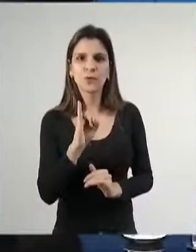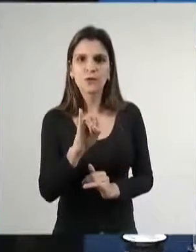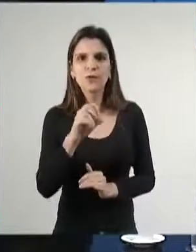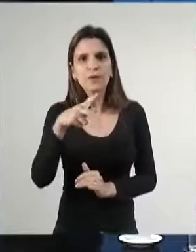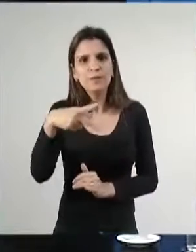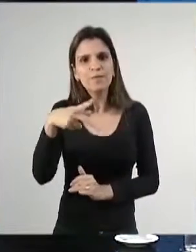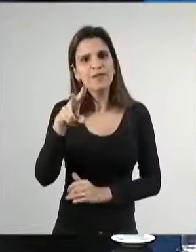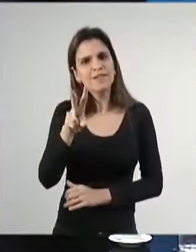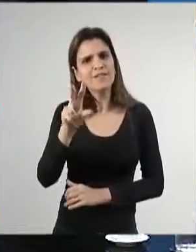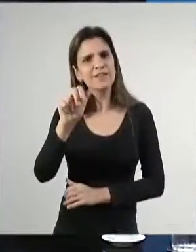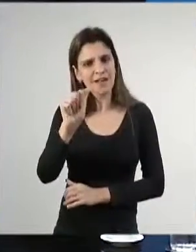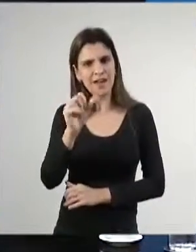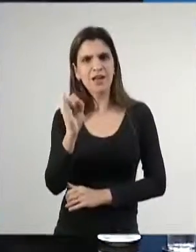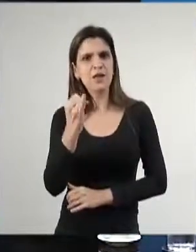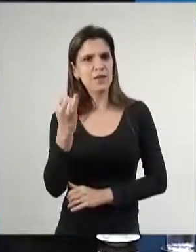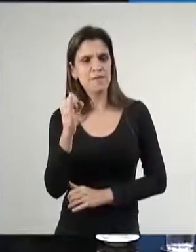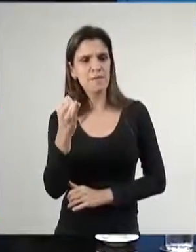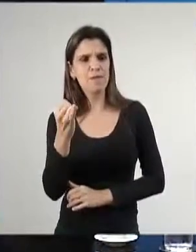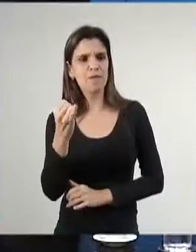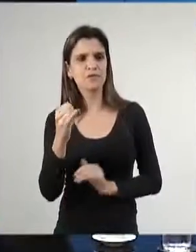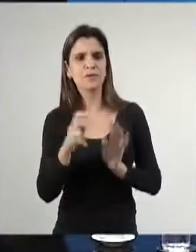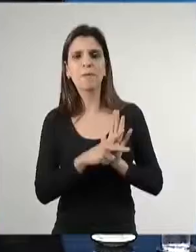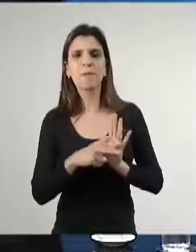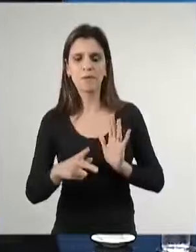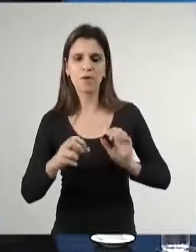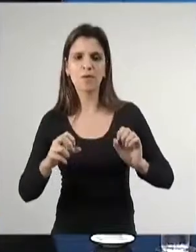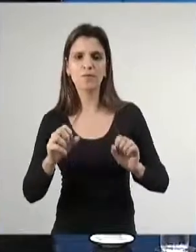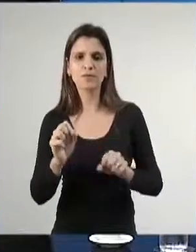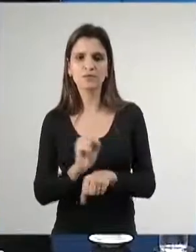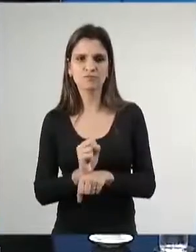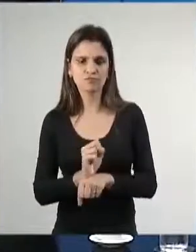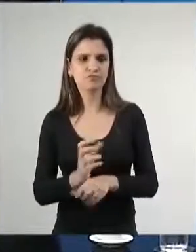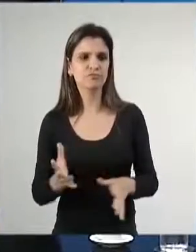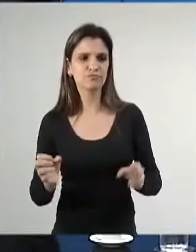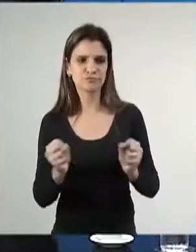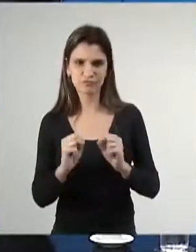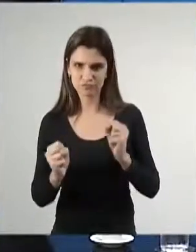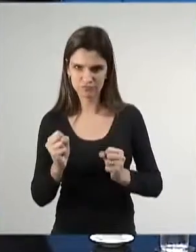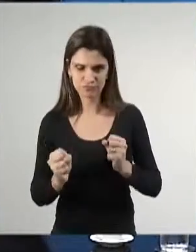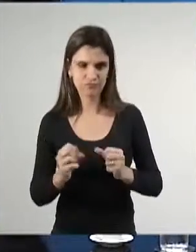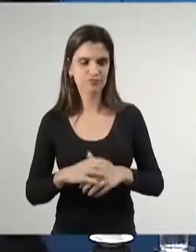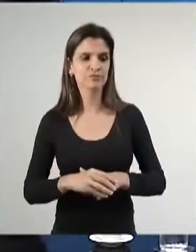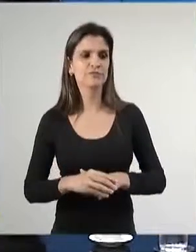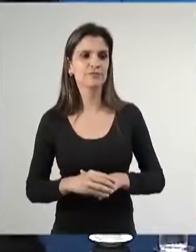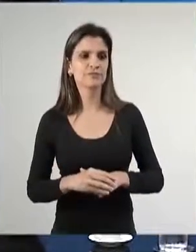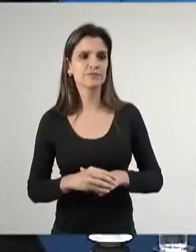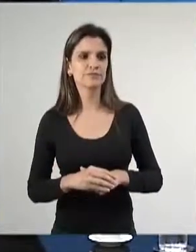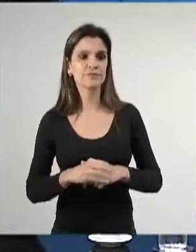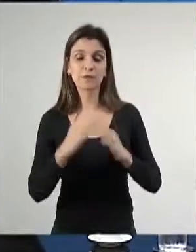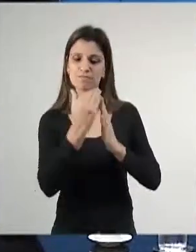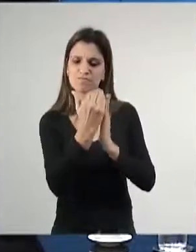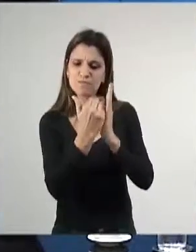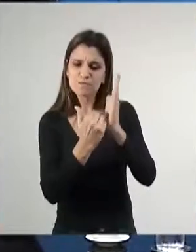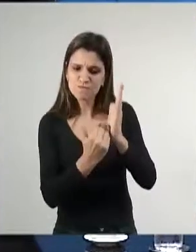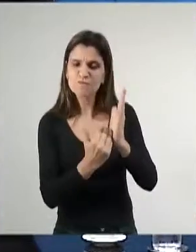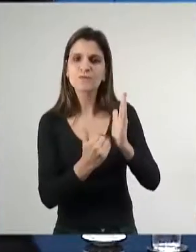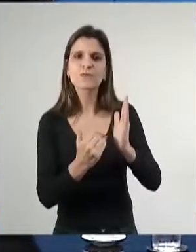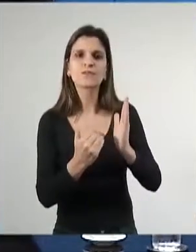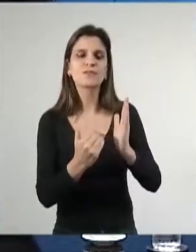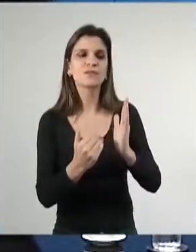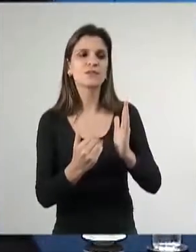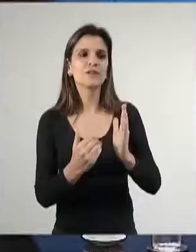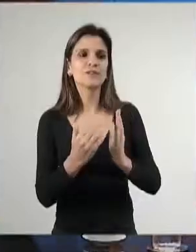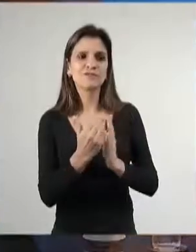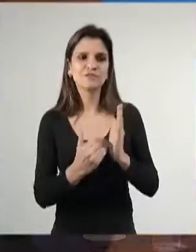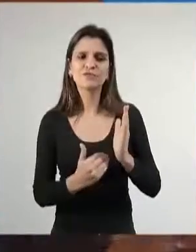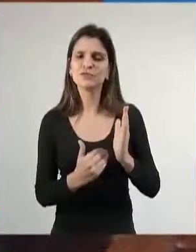Aquele proprietário, condutor do veículo, que ele possa ter um desconto no IPVA para se sentir cada